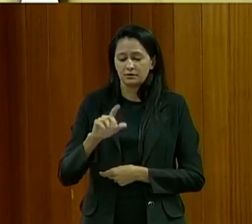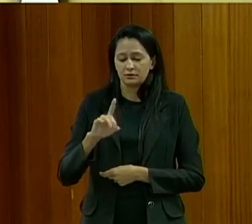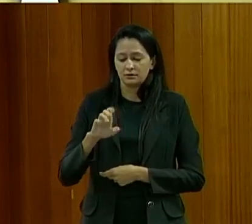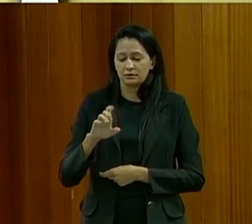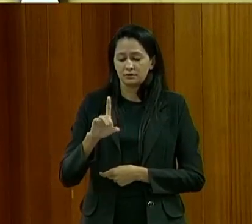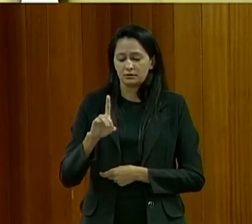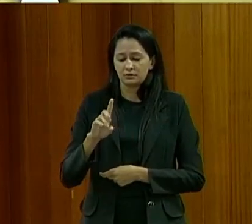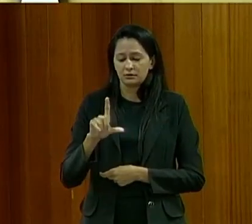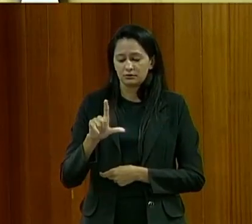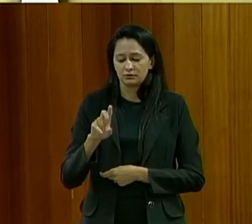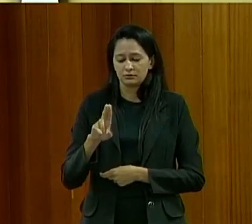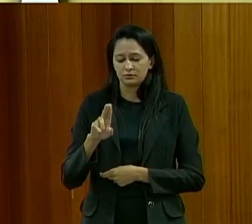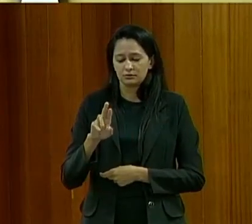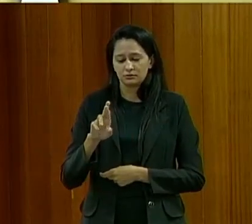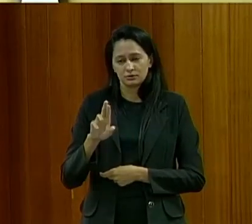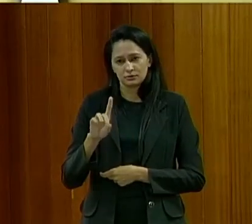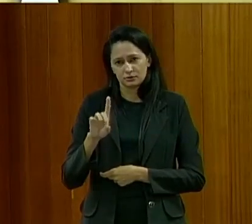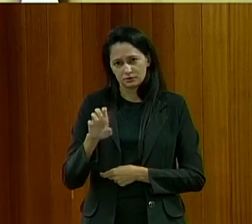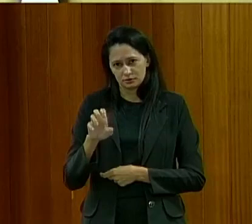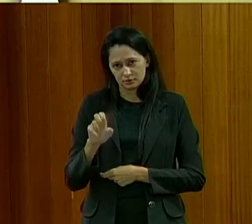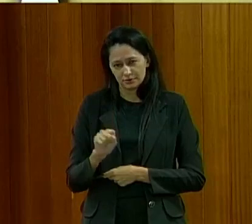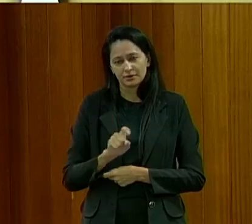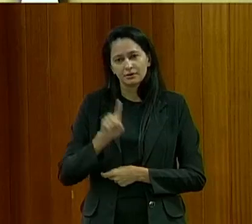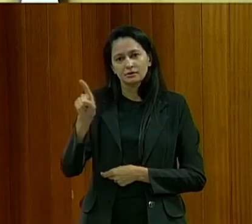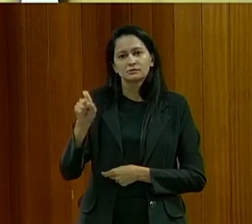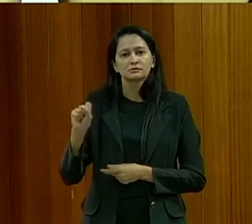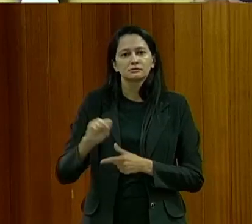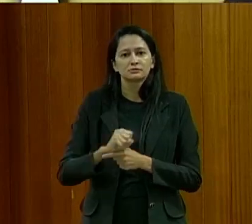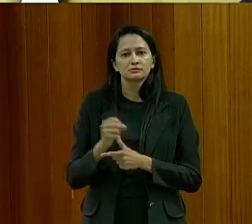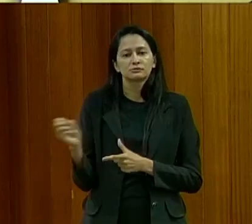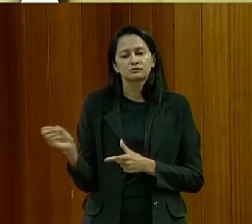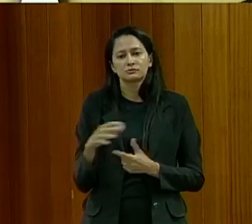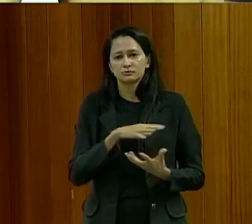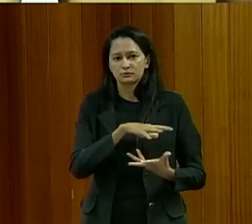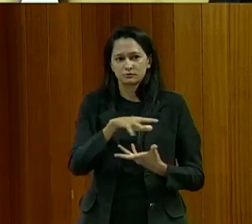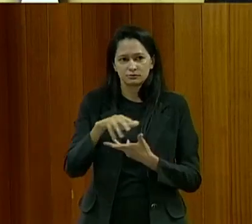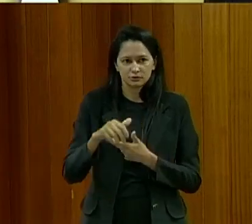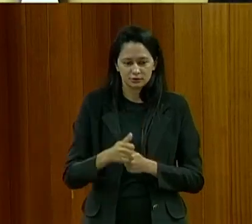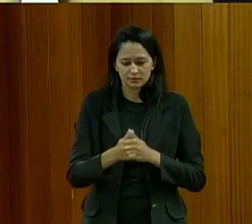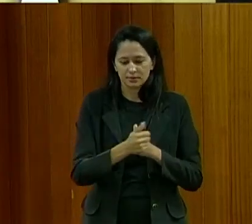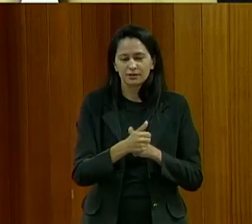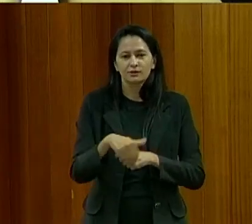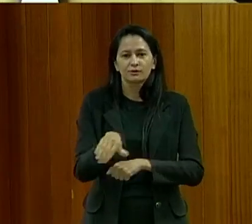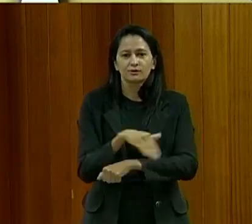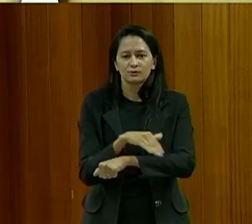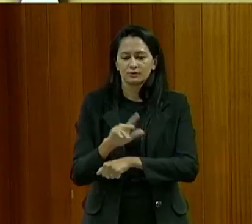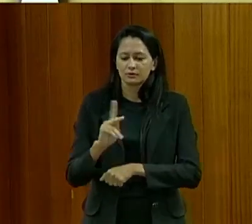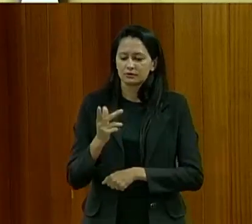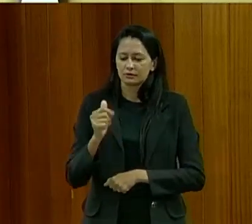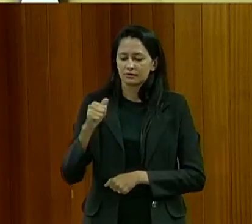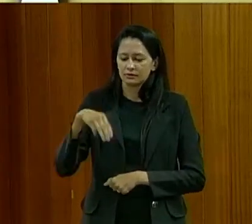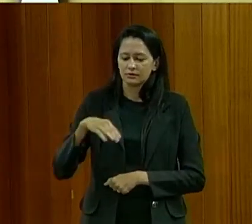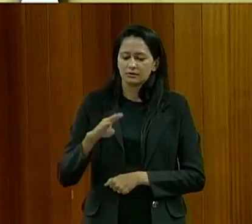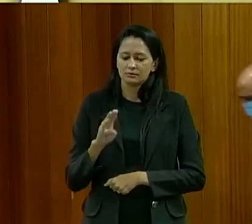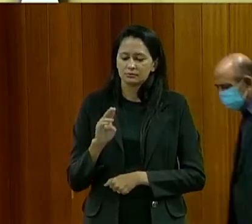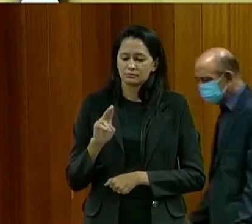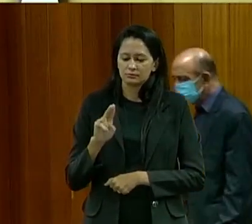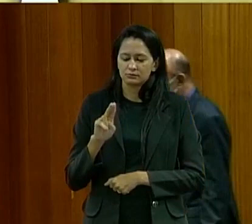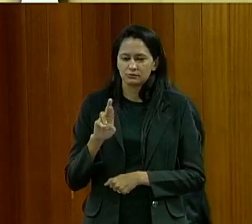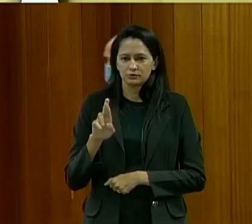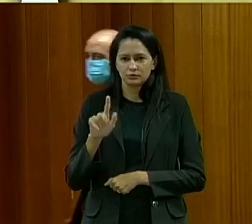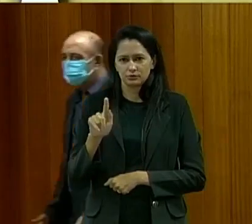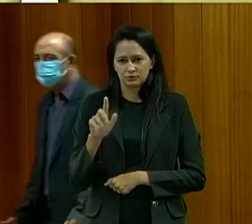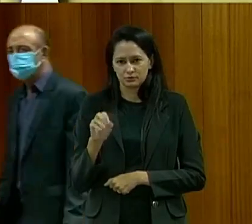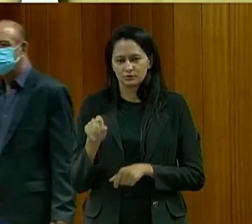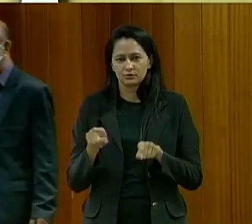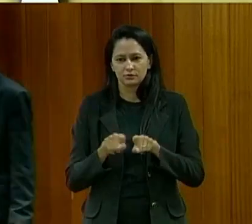a via localizada no Jardim Novo Mundo, entre a Avenida Hamburgo e Avenida Leste-Oeste, projeto de lei